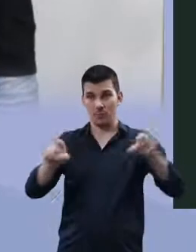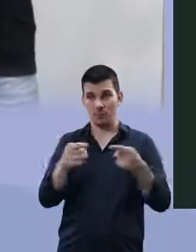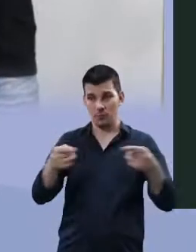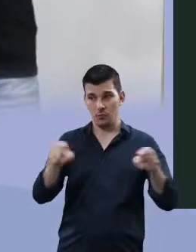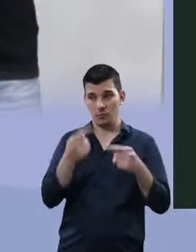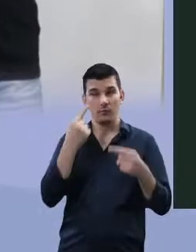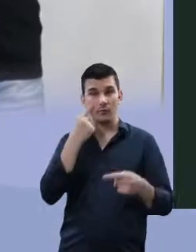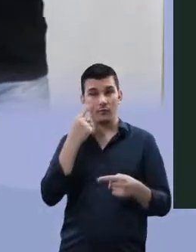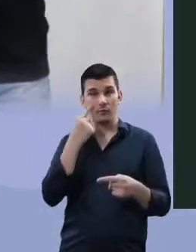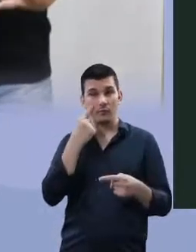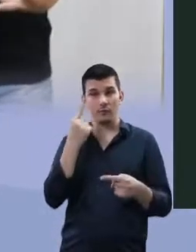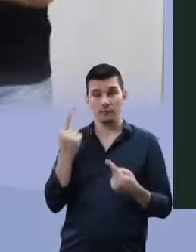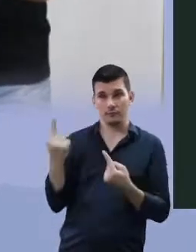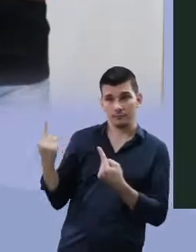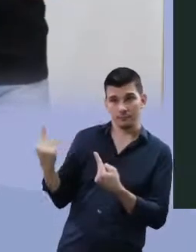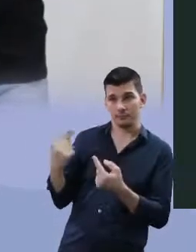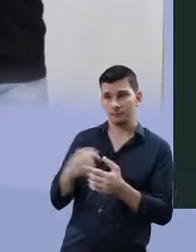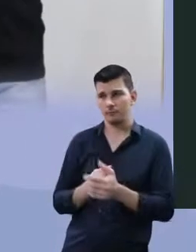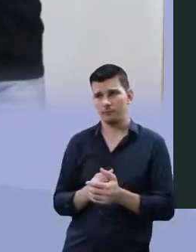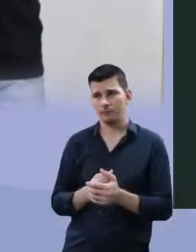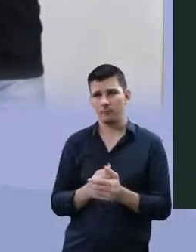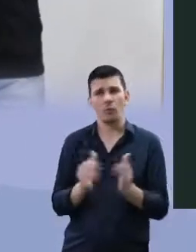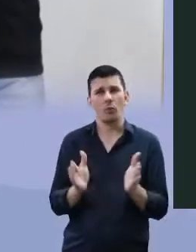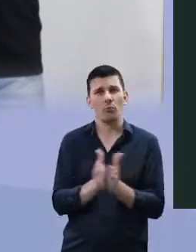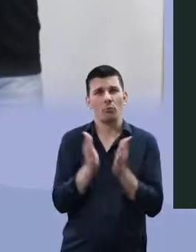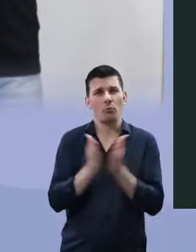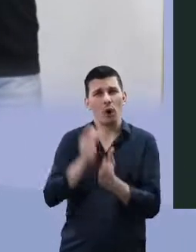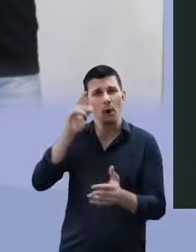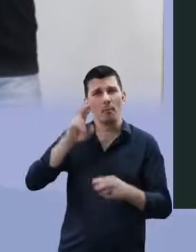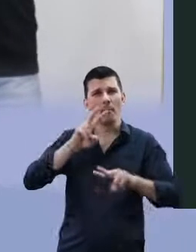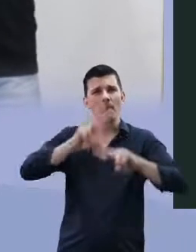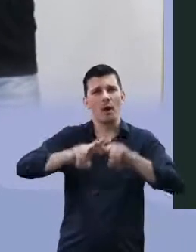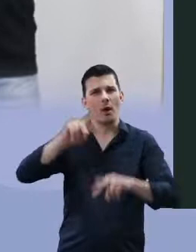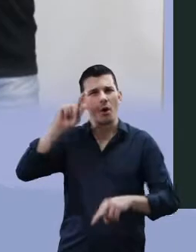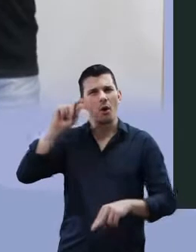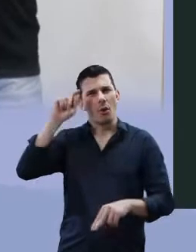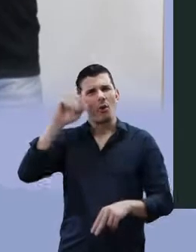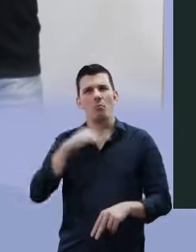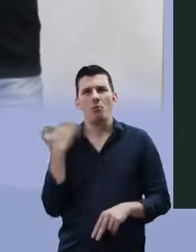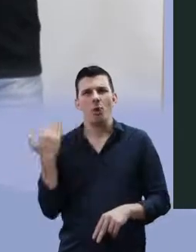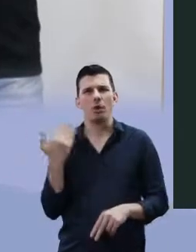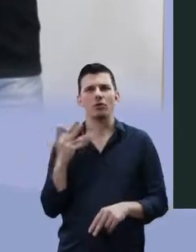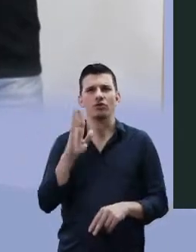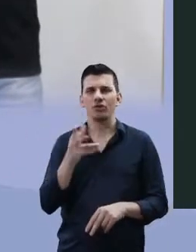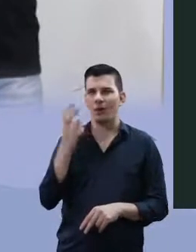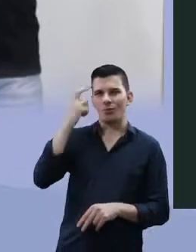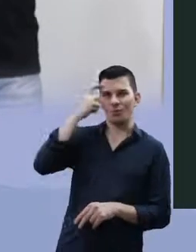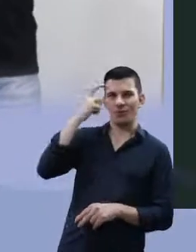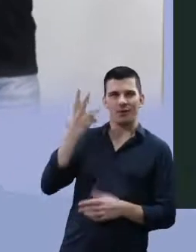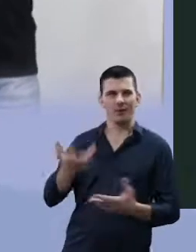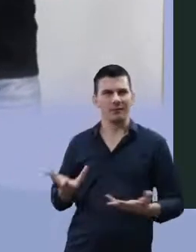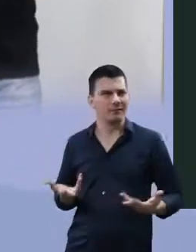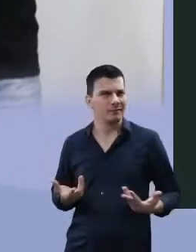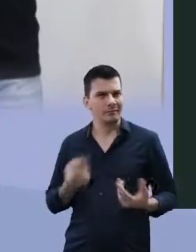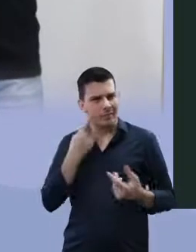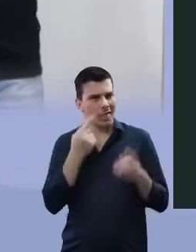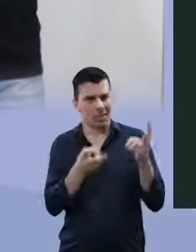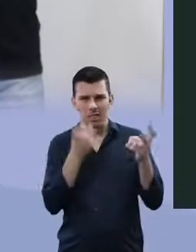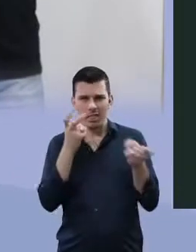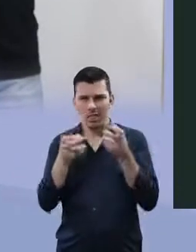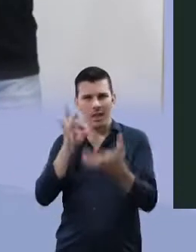é você observar a realidade do sujeito, é perceber que, cara, é normal isso, né? É do